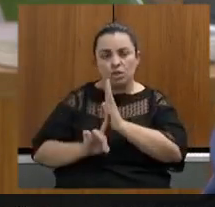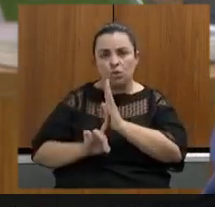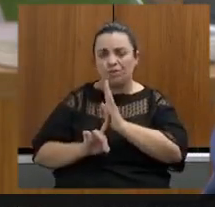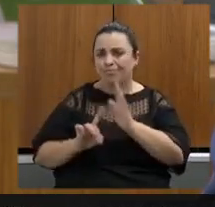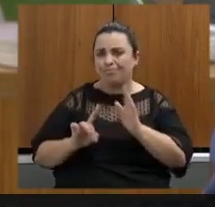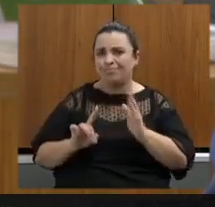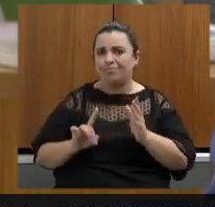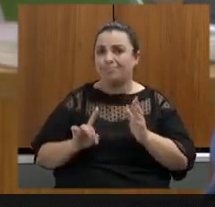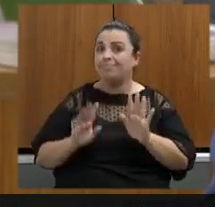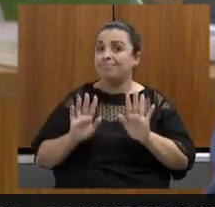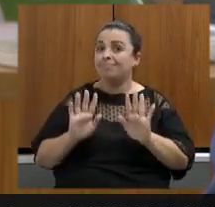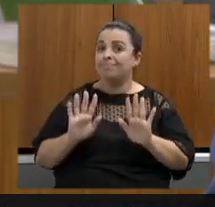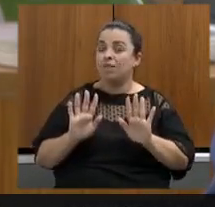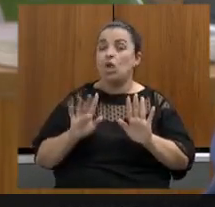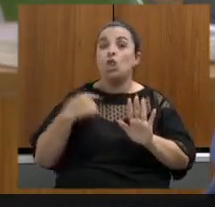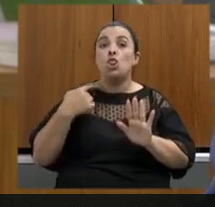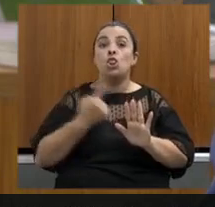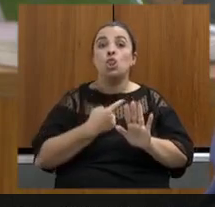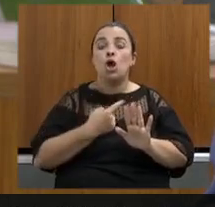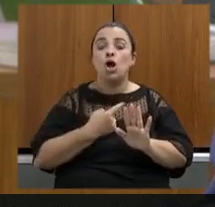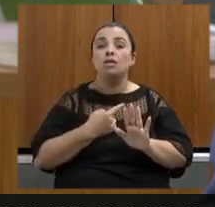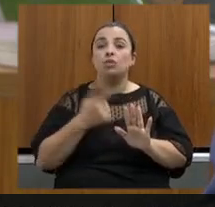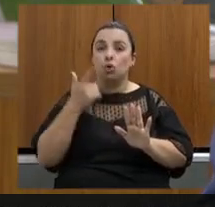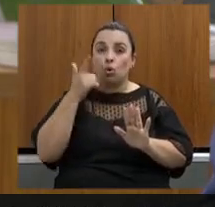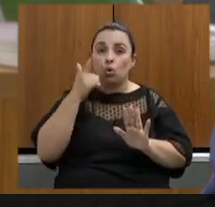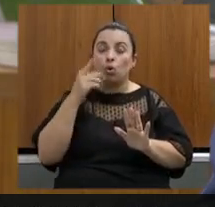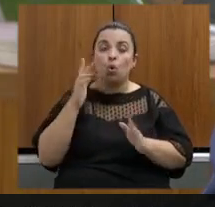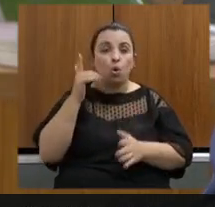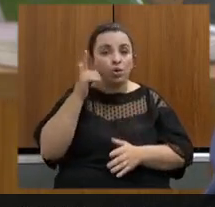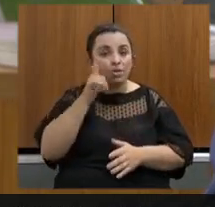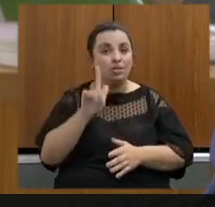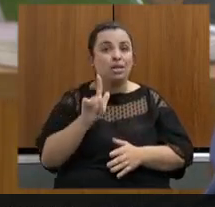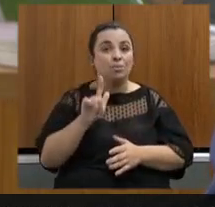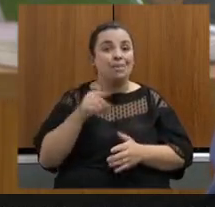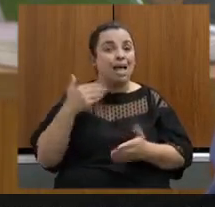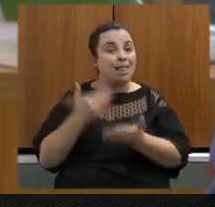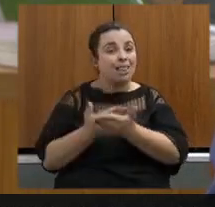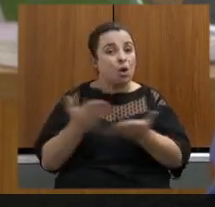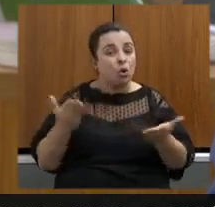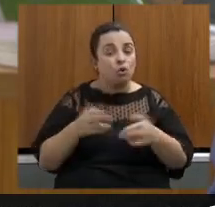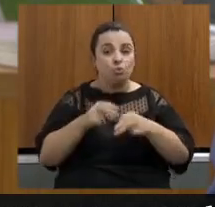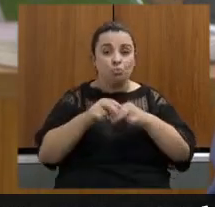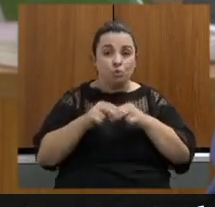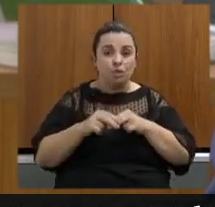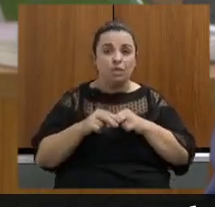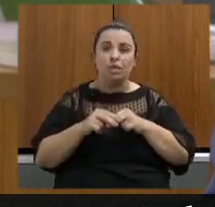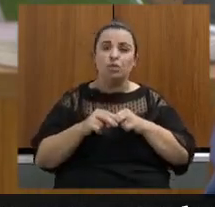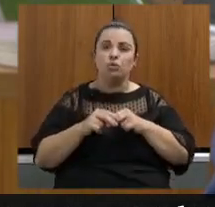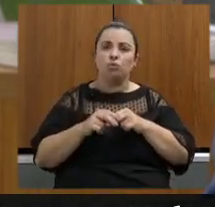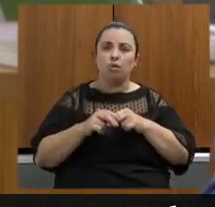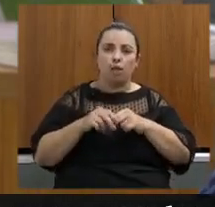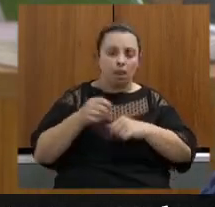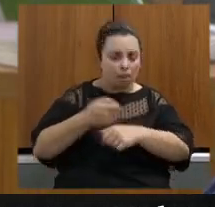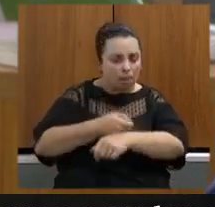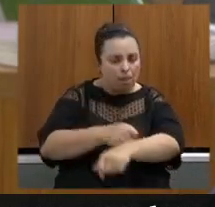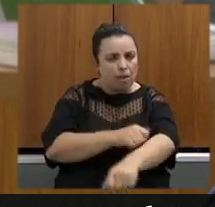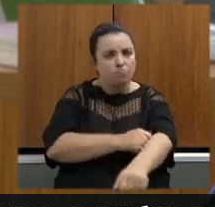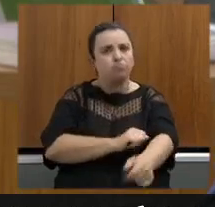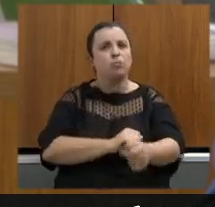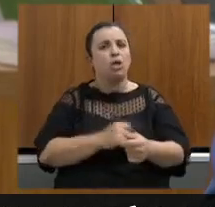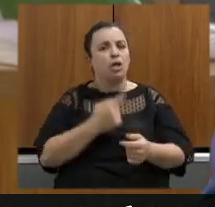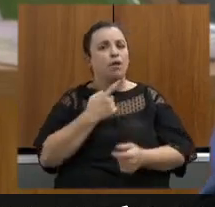mesmo com a decisão até hoje por mero empenho e vontade política